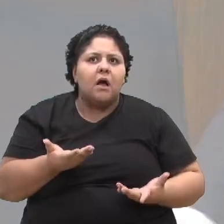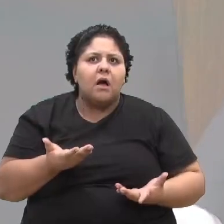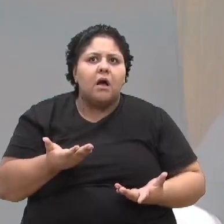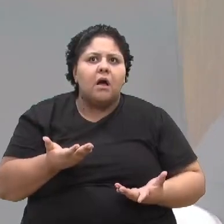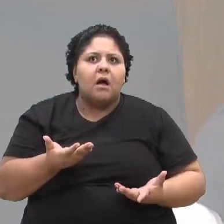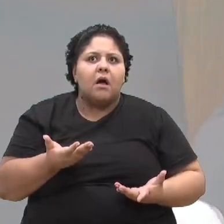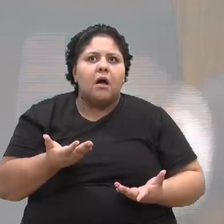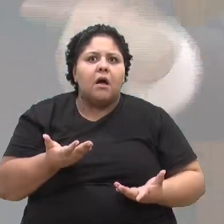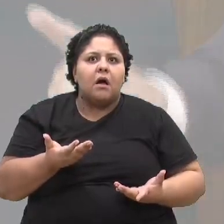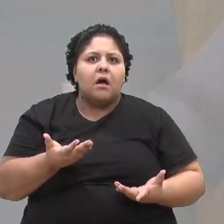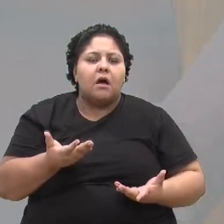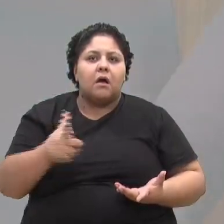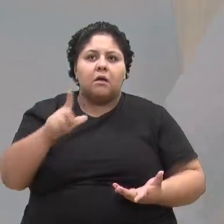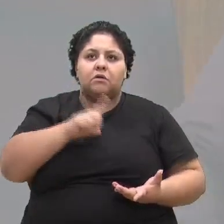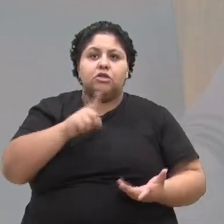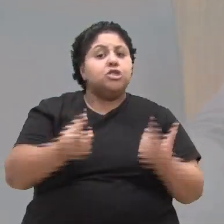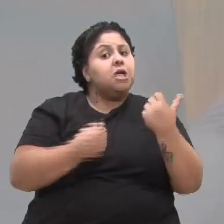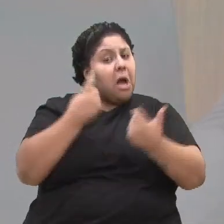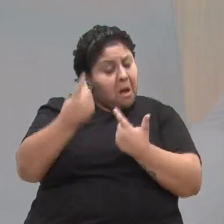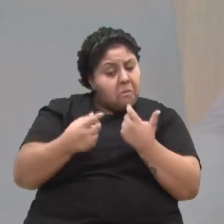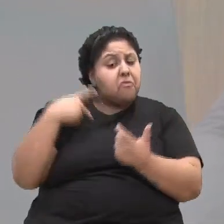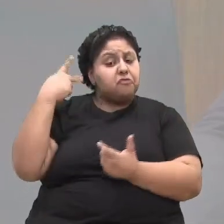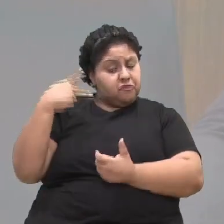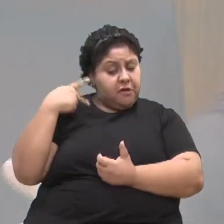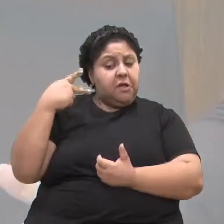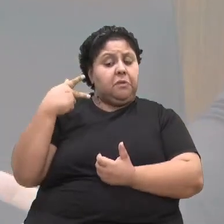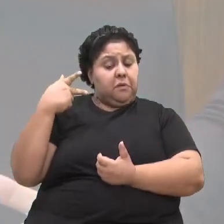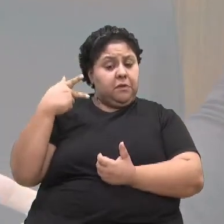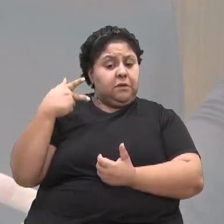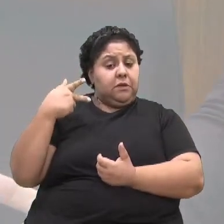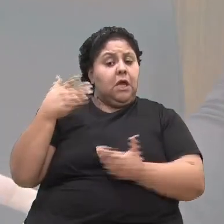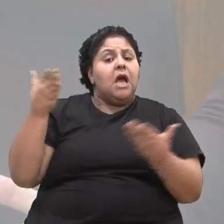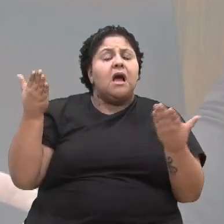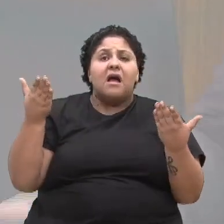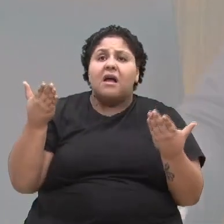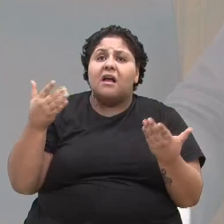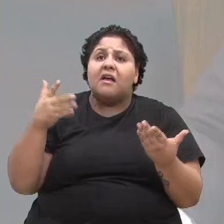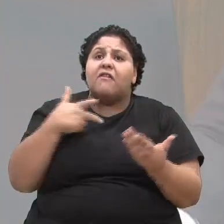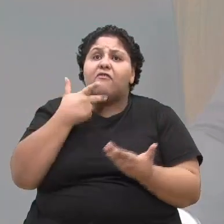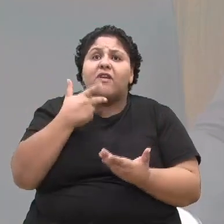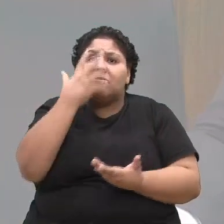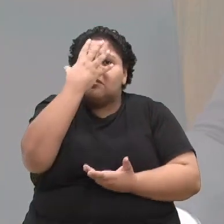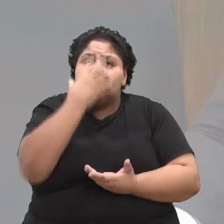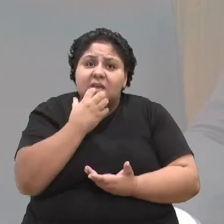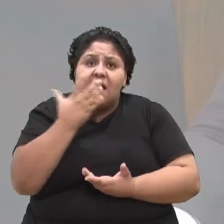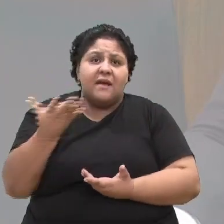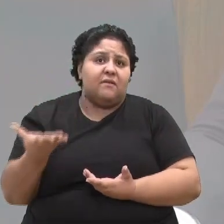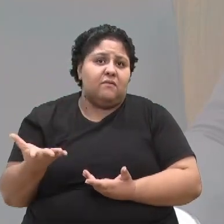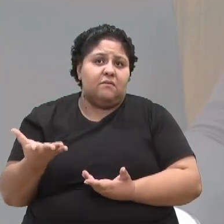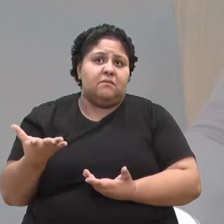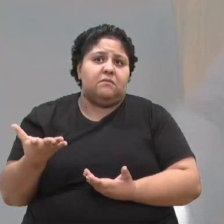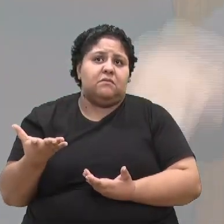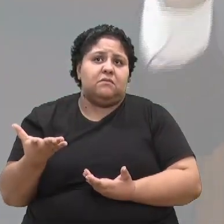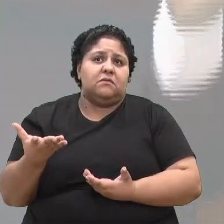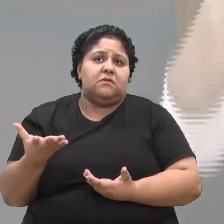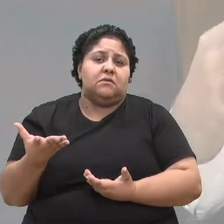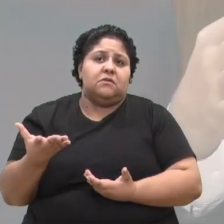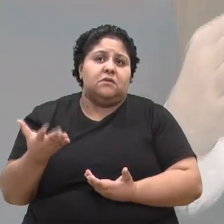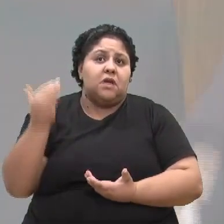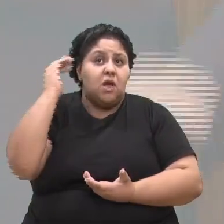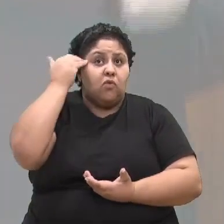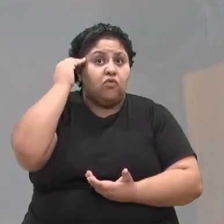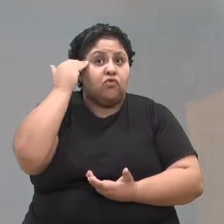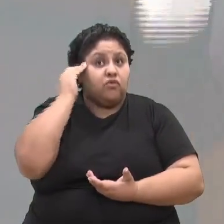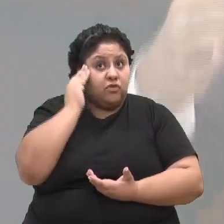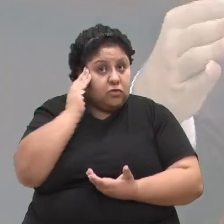cavalo. Tinha alguns. Mas é isso, gente, eu estou falando sério. Então eu não sei.